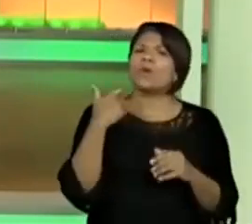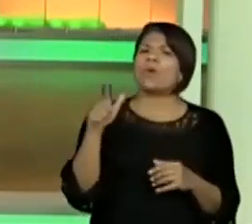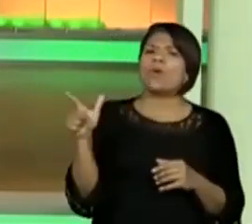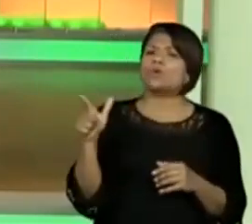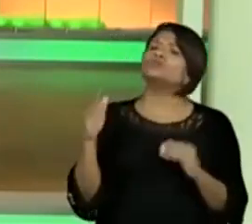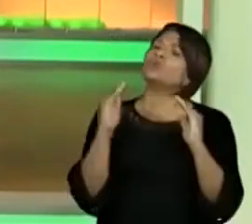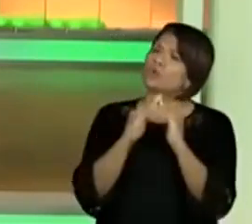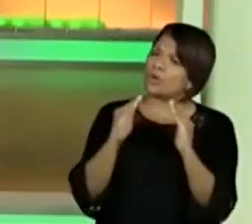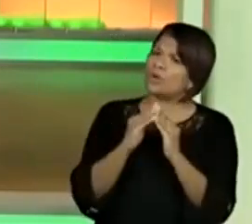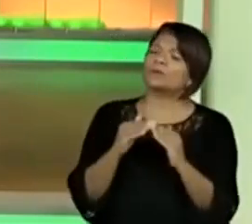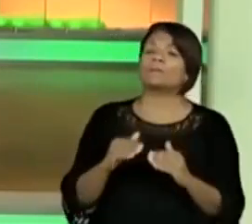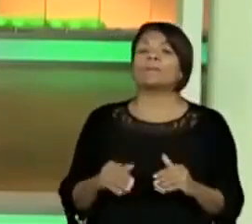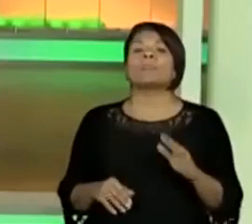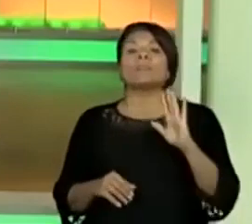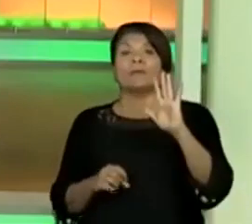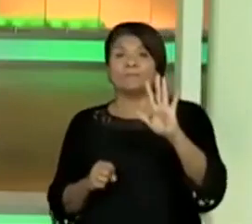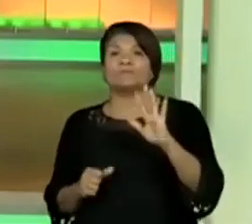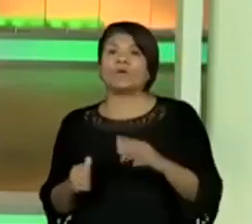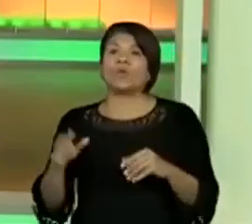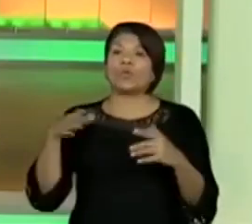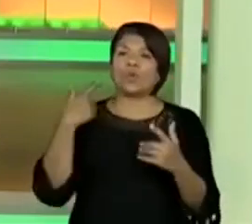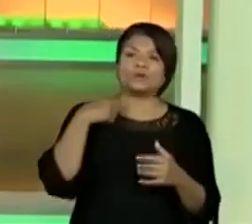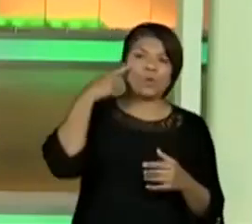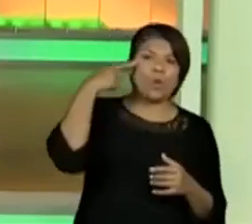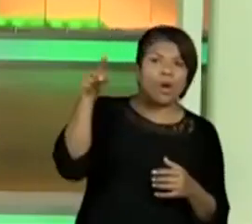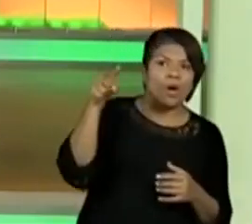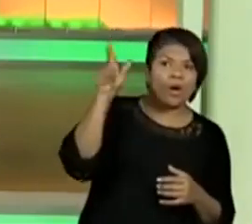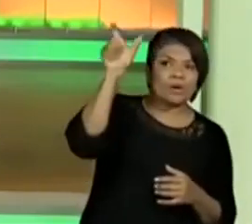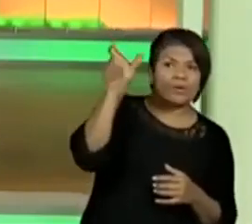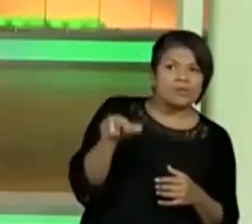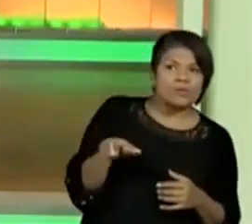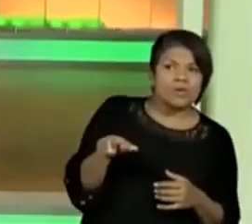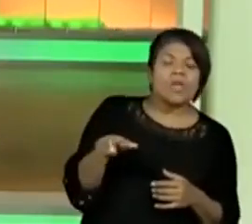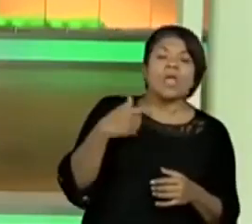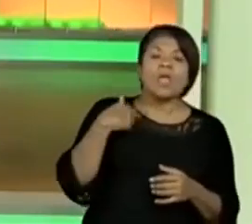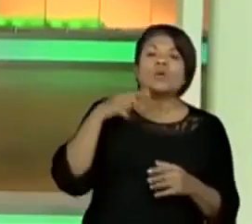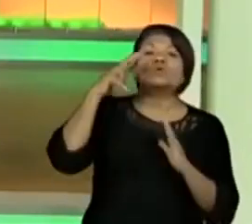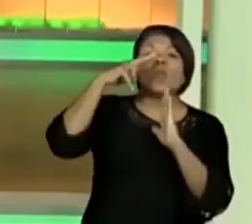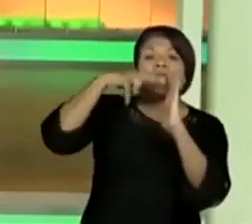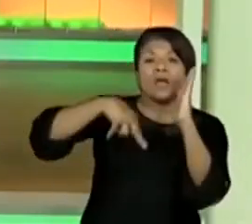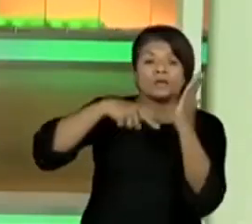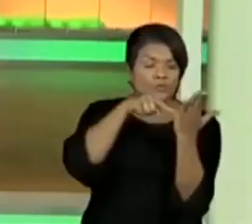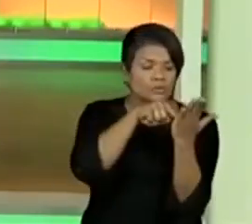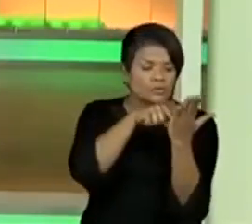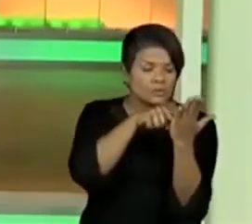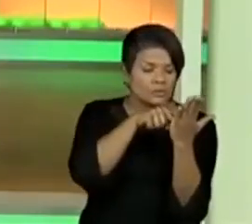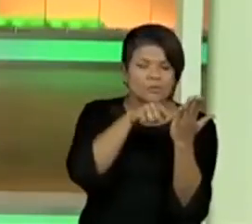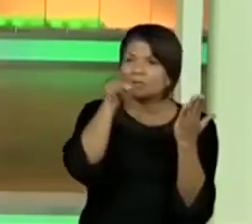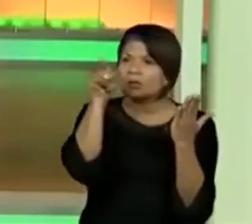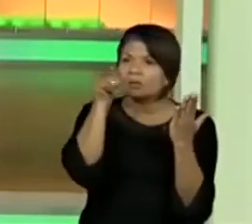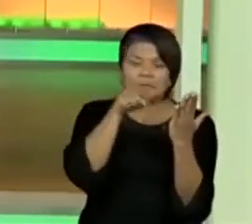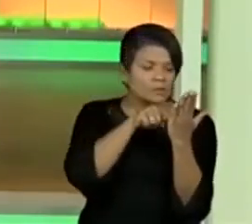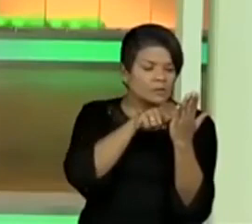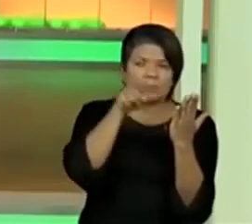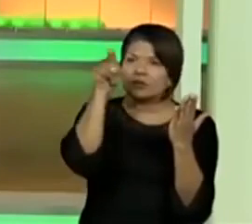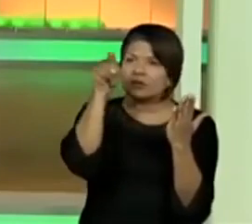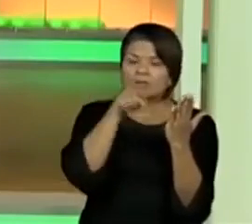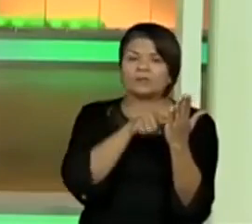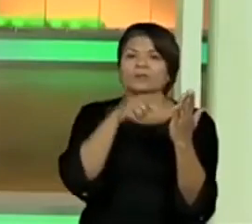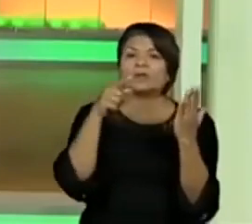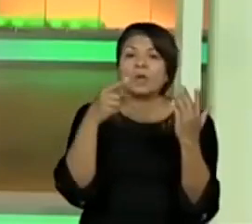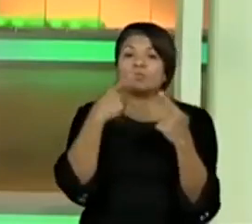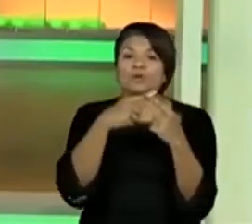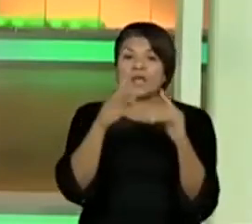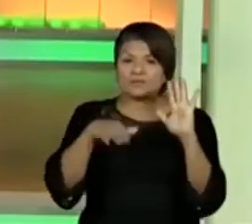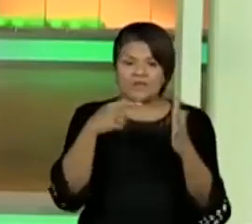Outros concordam. E, pessoal, quando eu olho para esse cantinho aqui, o que eu estou fazendo? Eu estou lendo um pouquinho o chat junto aqui, ó. Às vezes demora um pouquinho para